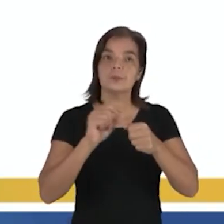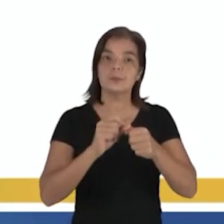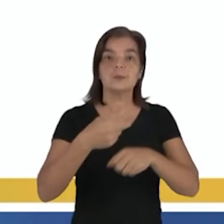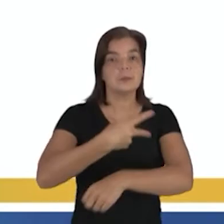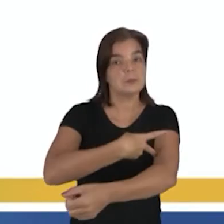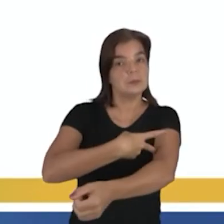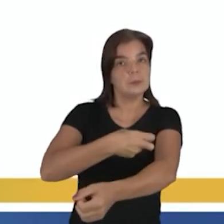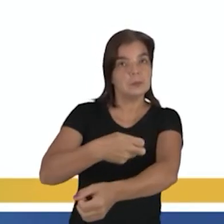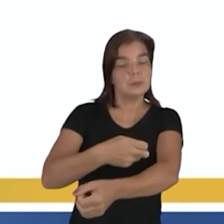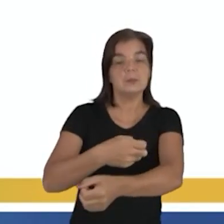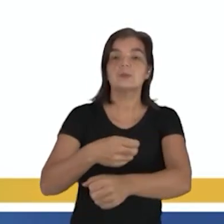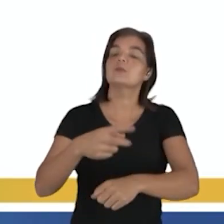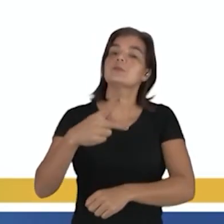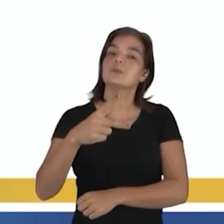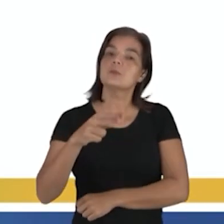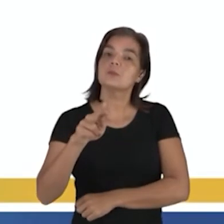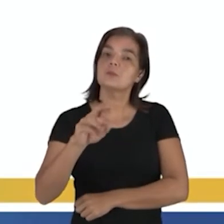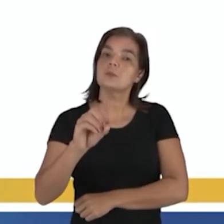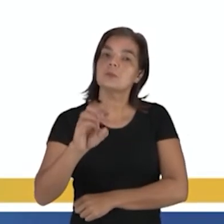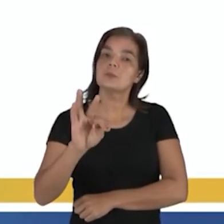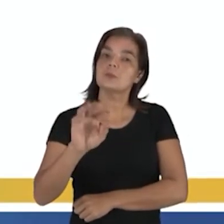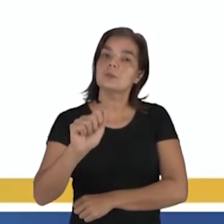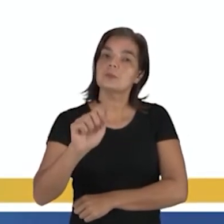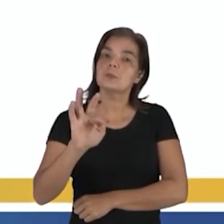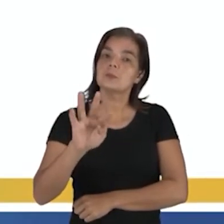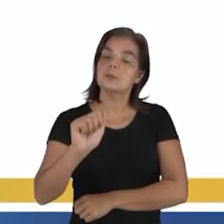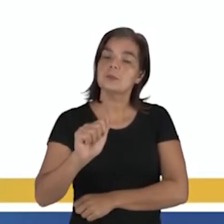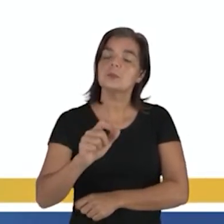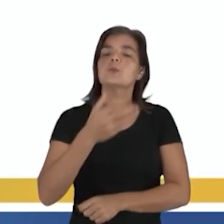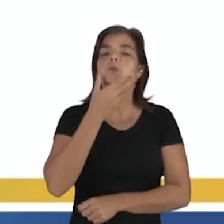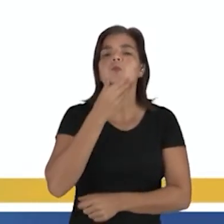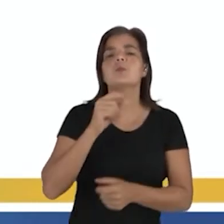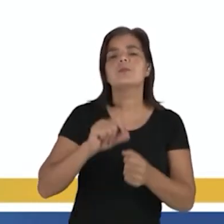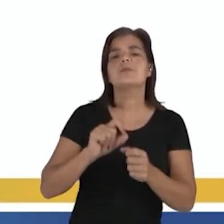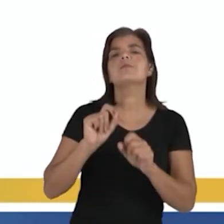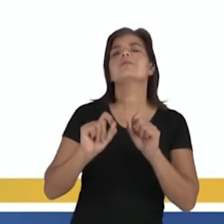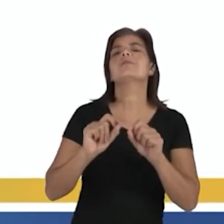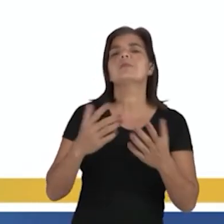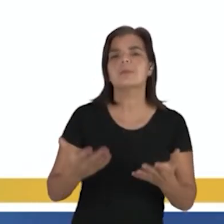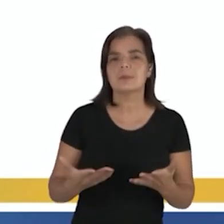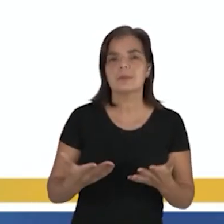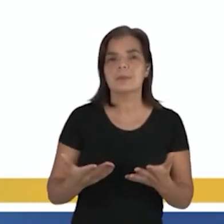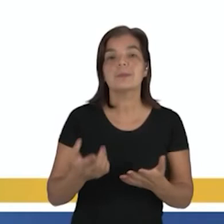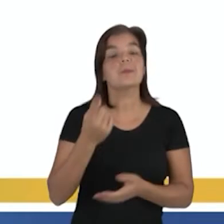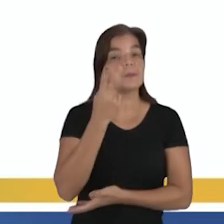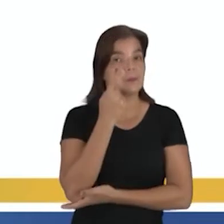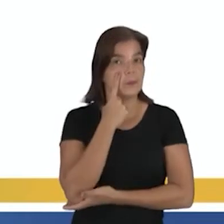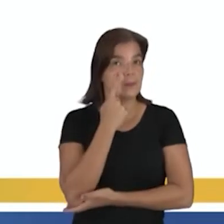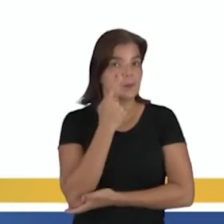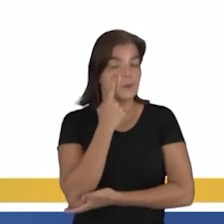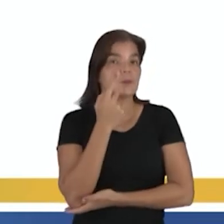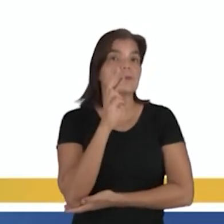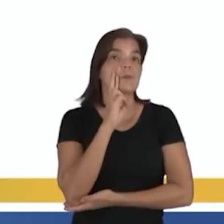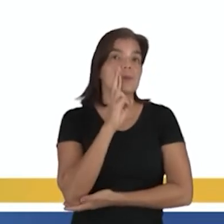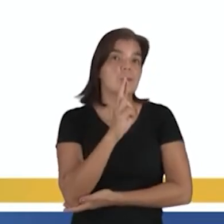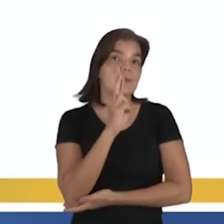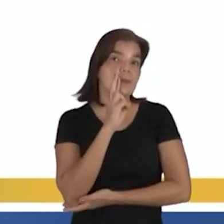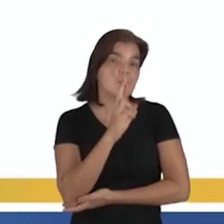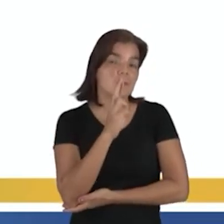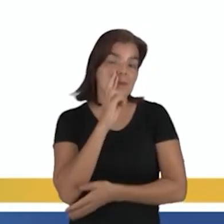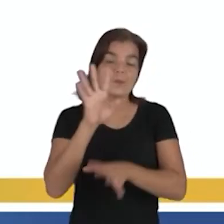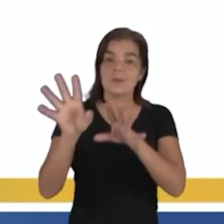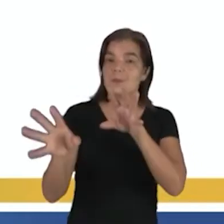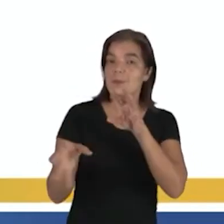homem fez o exame de próstata. O homem fez o quê? Vejam que a resposta,